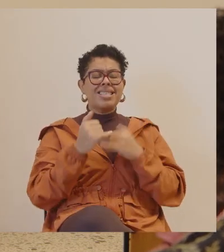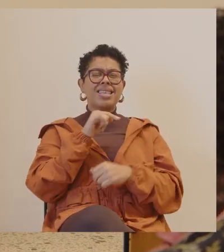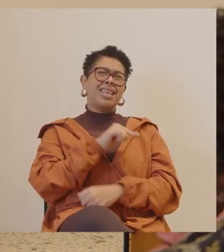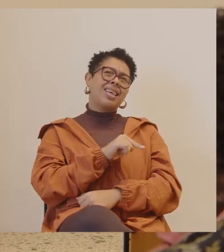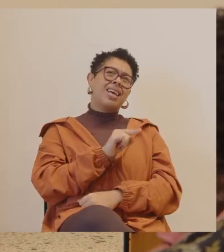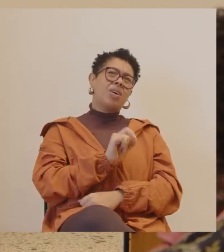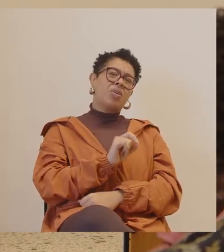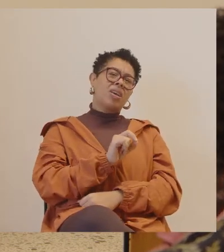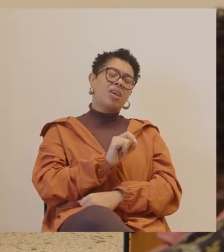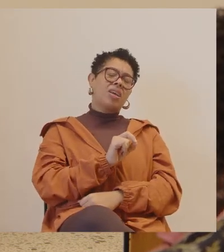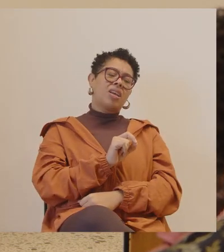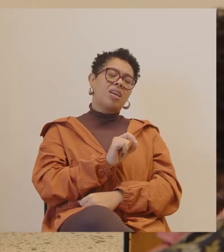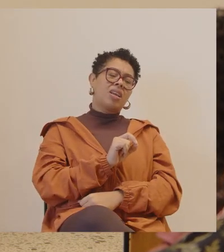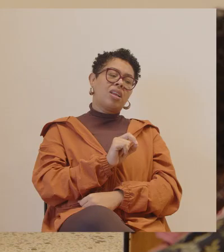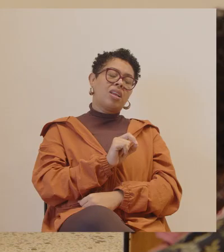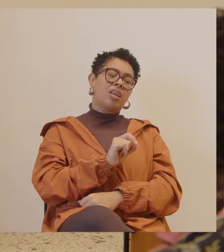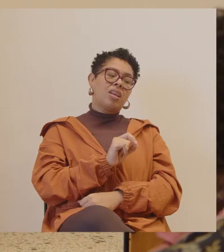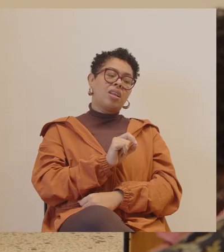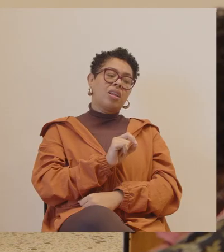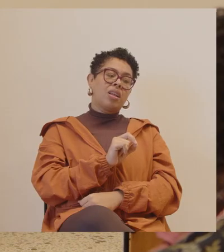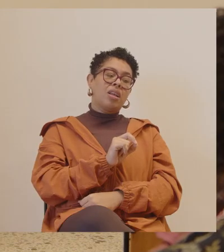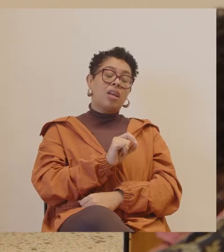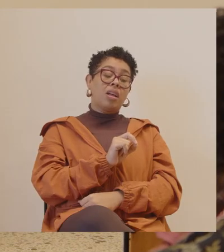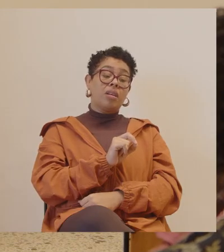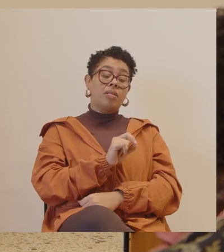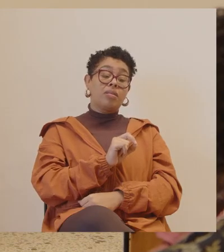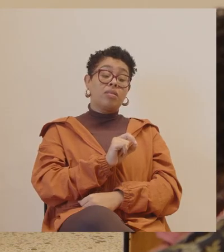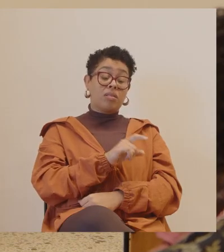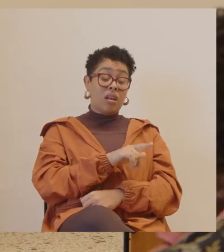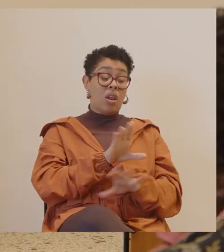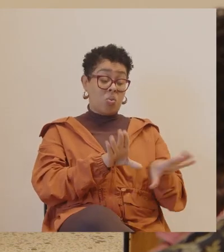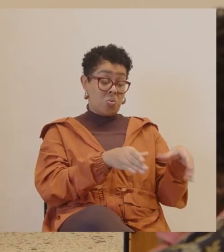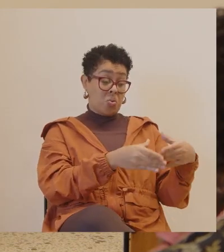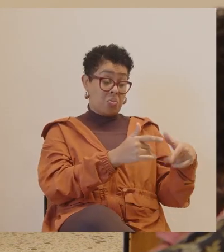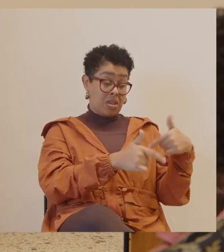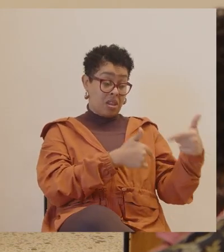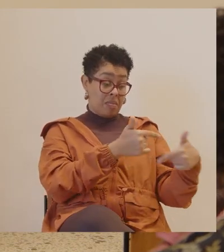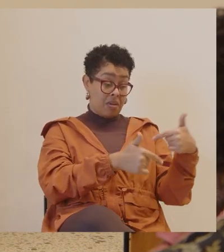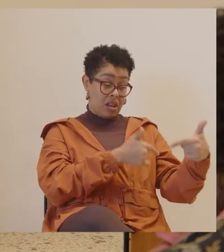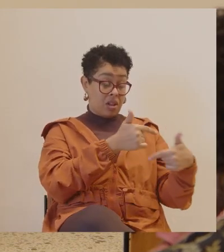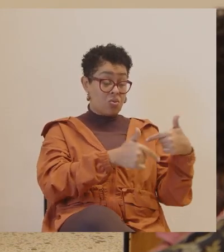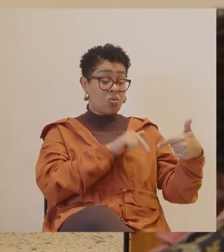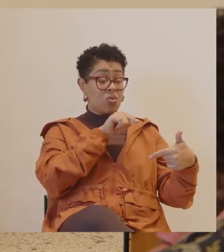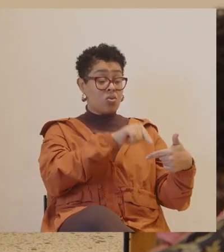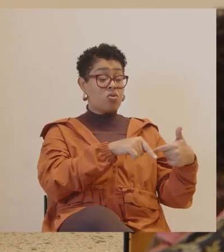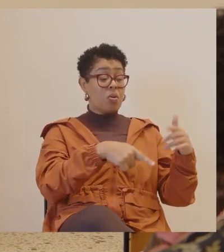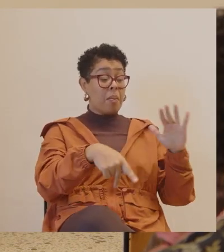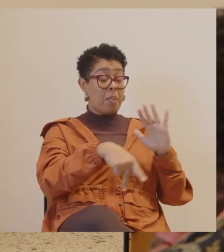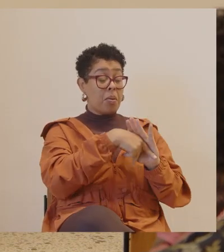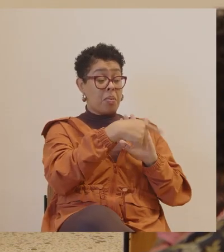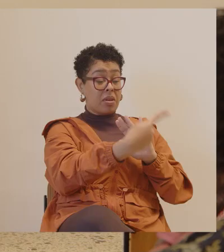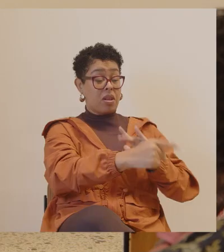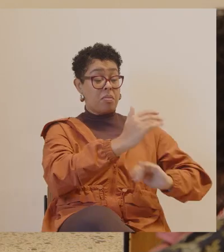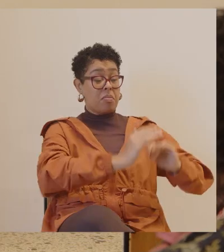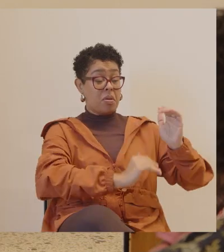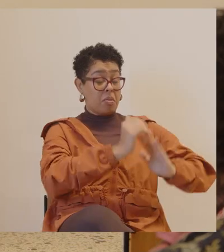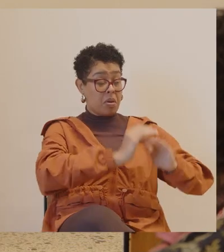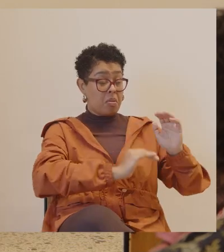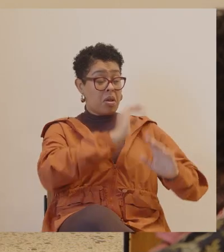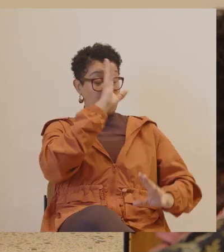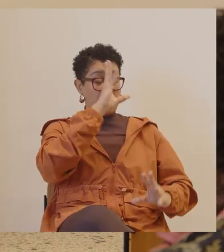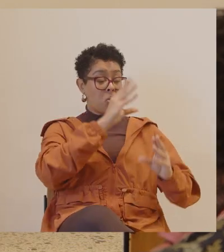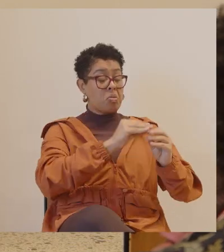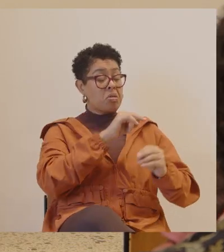disseminação, né, e apropriação pelas classes trabalhadoras de determinadas práticas que eram entendidas